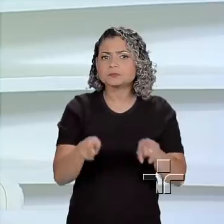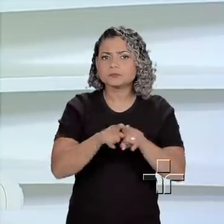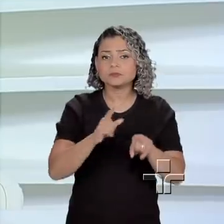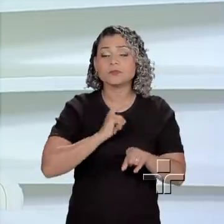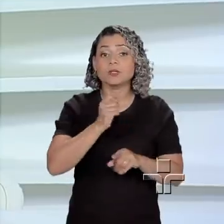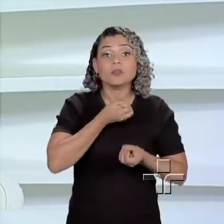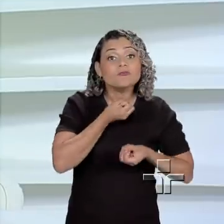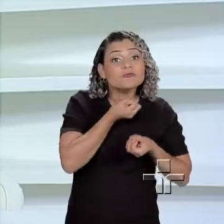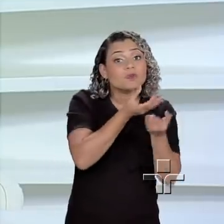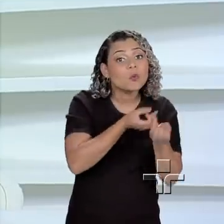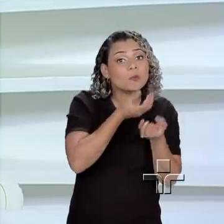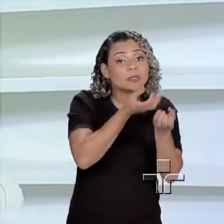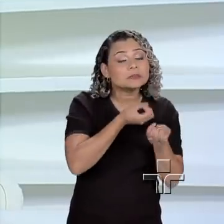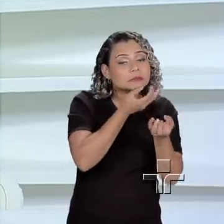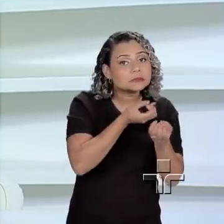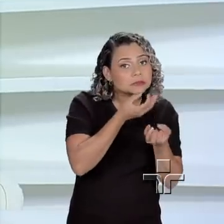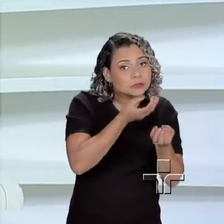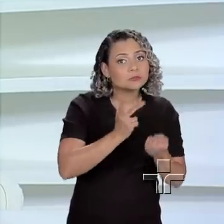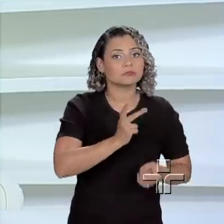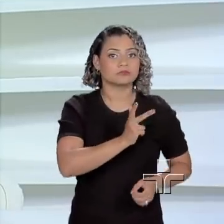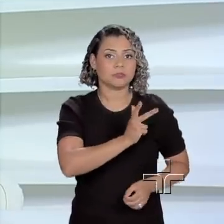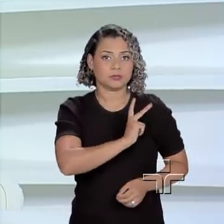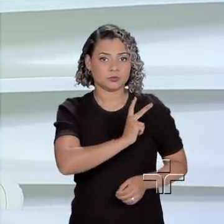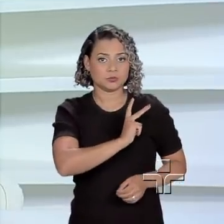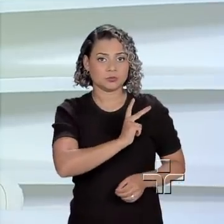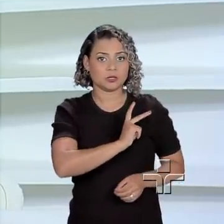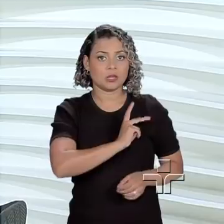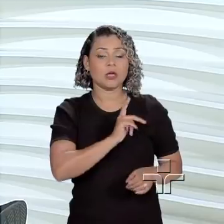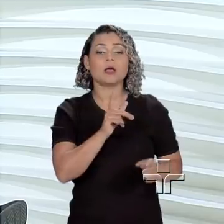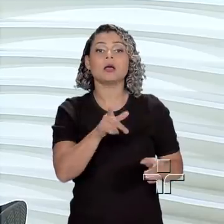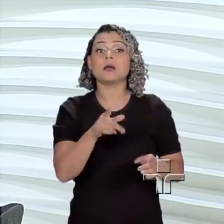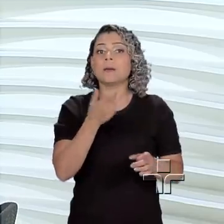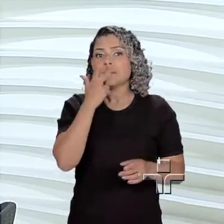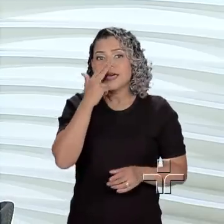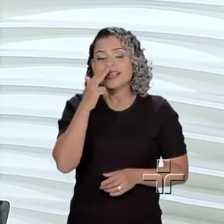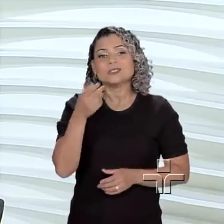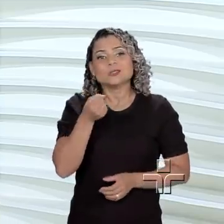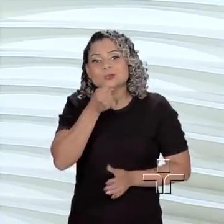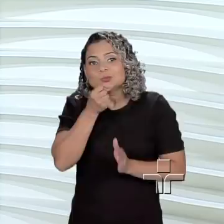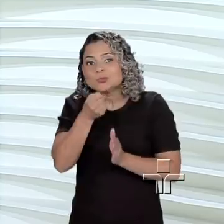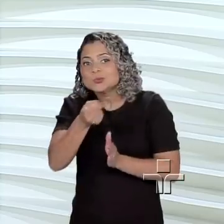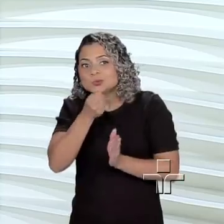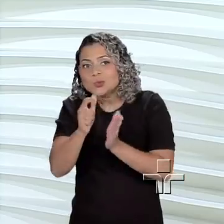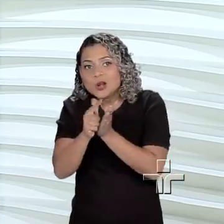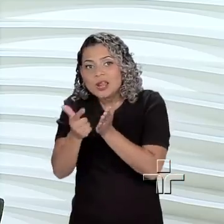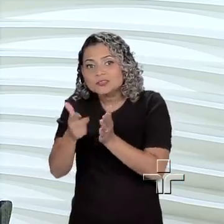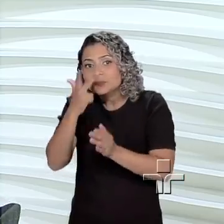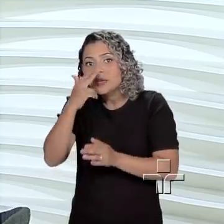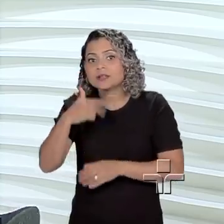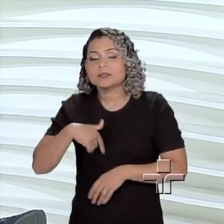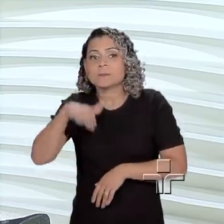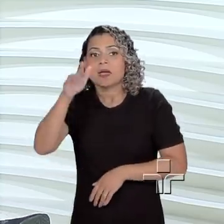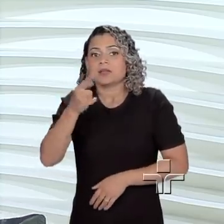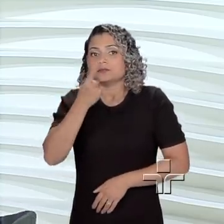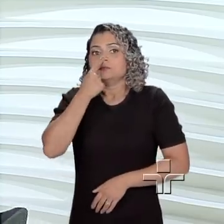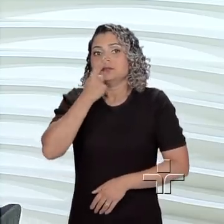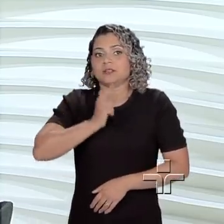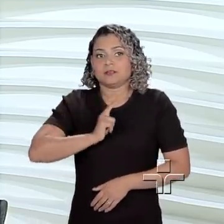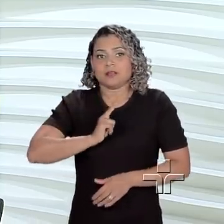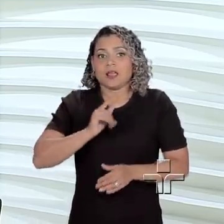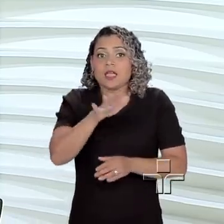uso de dado que pode ser... O jornalismo ficou muito mais próximo do uso de dados. Né? Total. Engenheiro